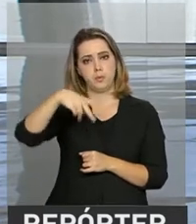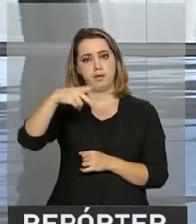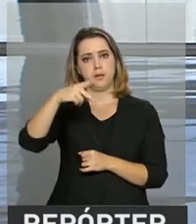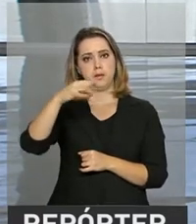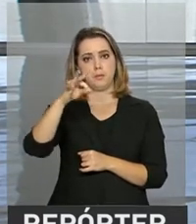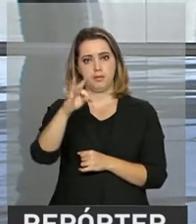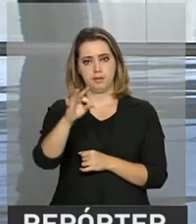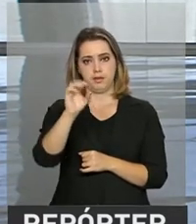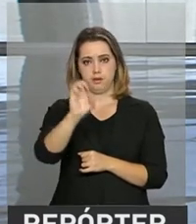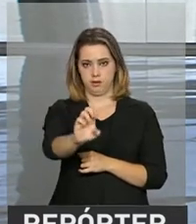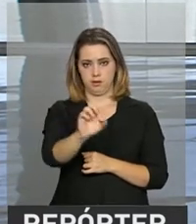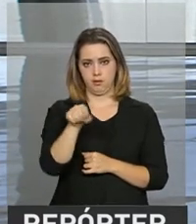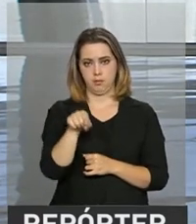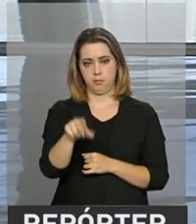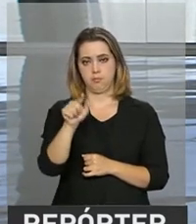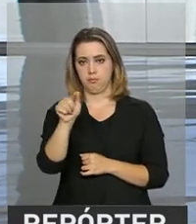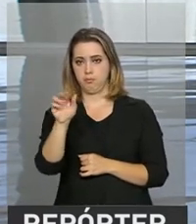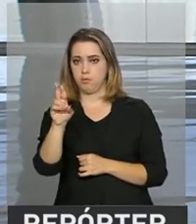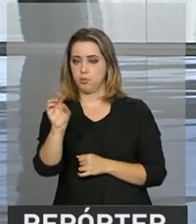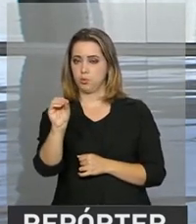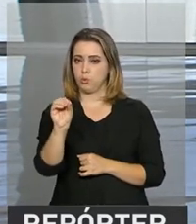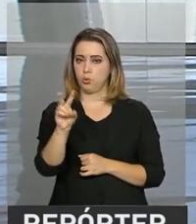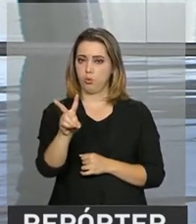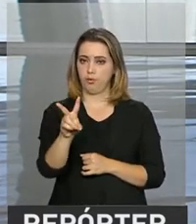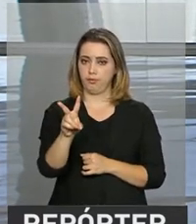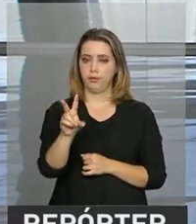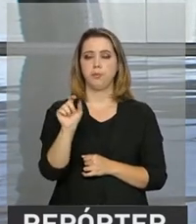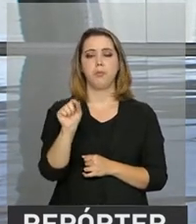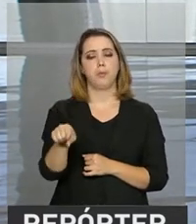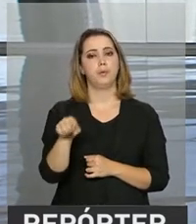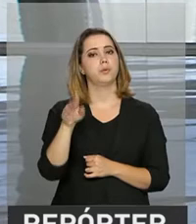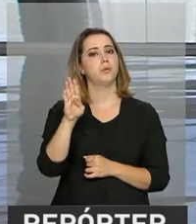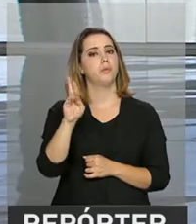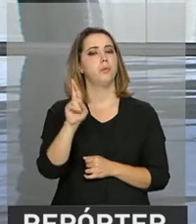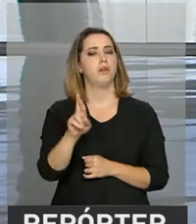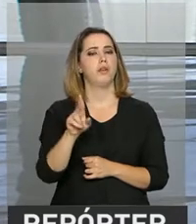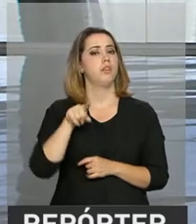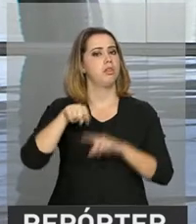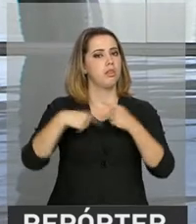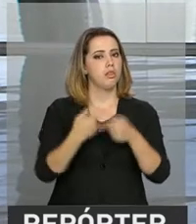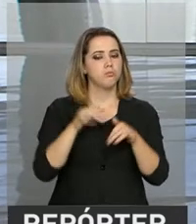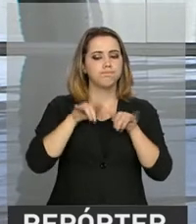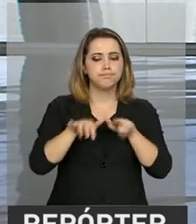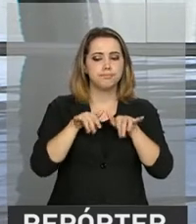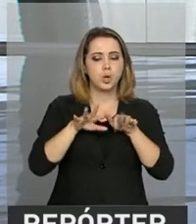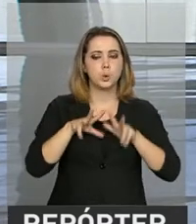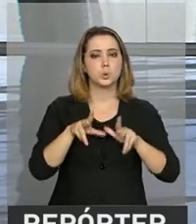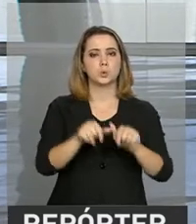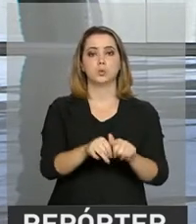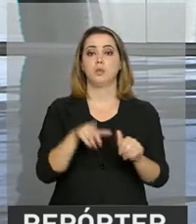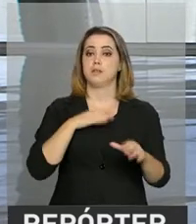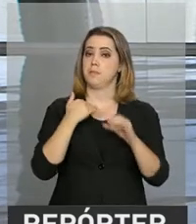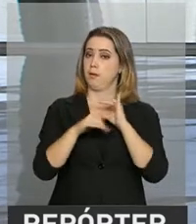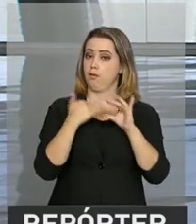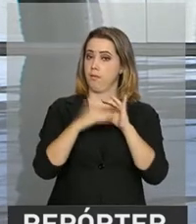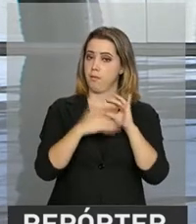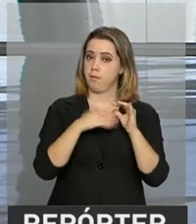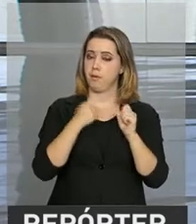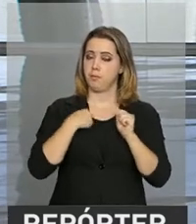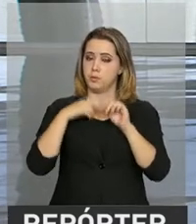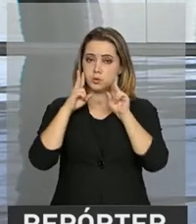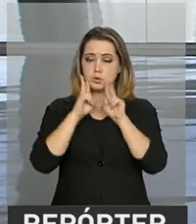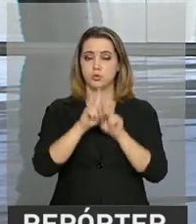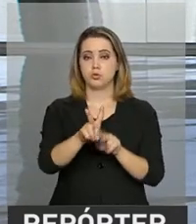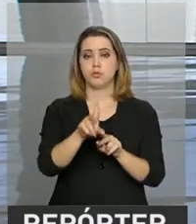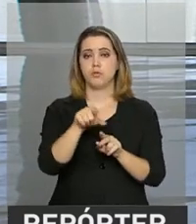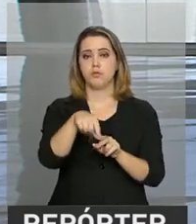migranteweb.mte.gov.br. Após preencher os dados pelo sistema, os estudantes serão notificados por e-mail e podem acompanhar o pedido